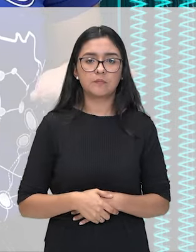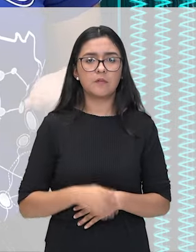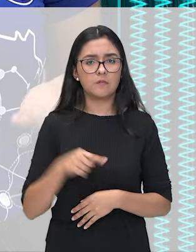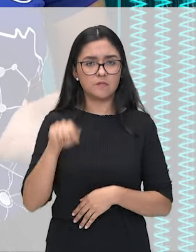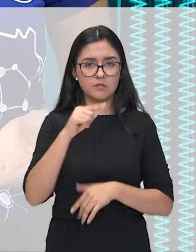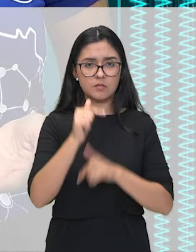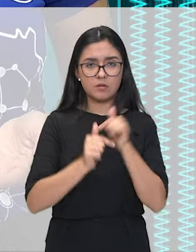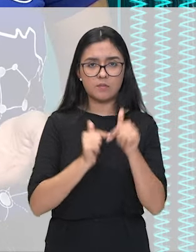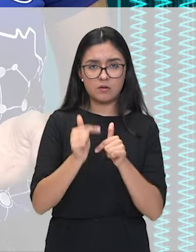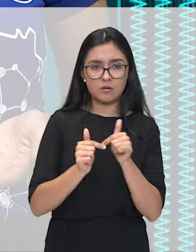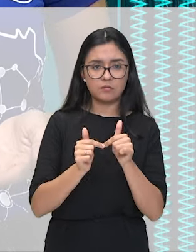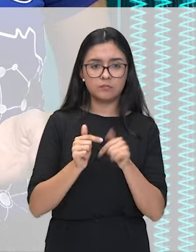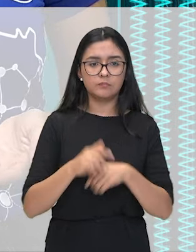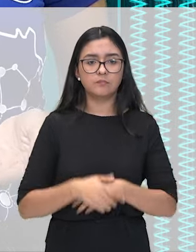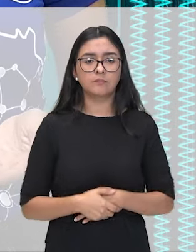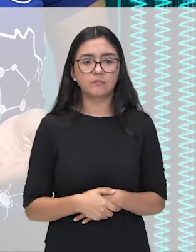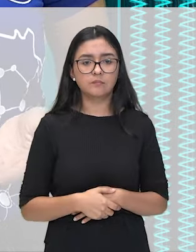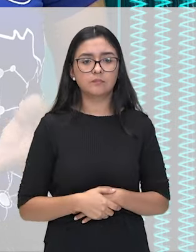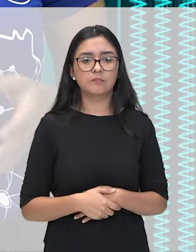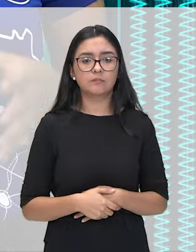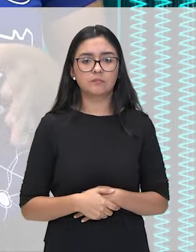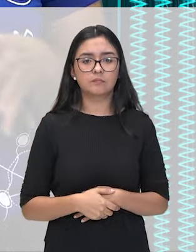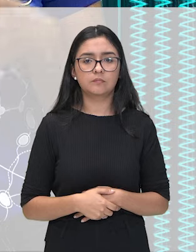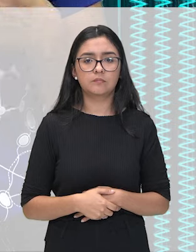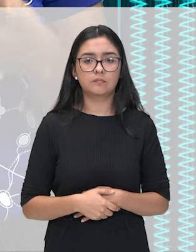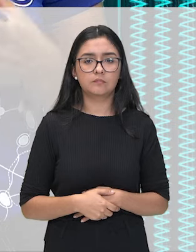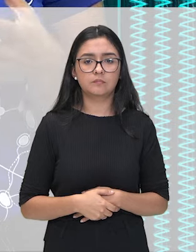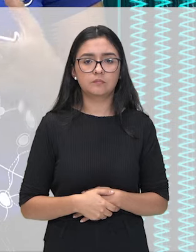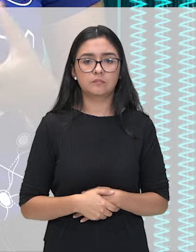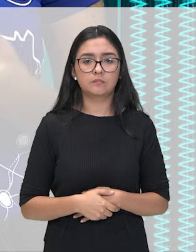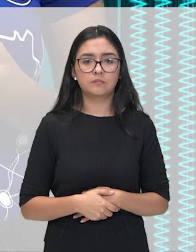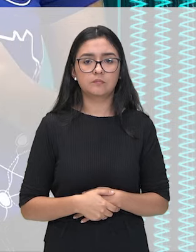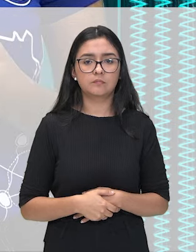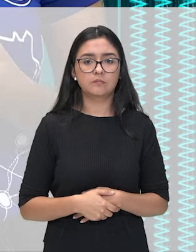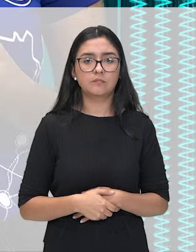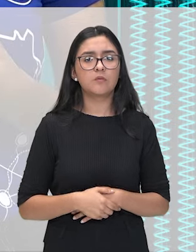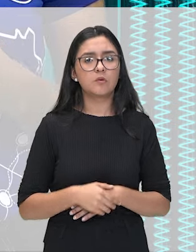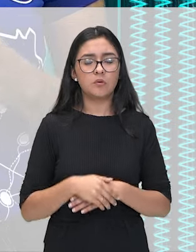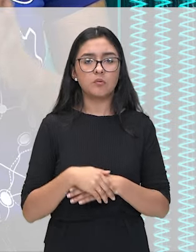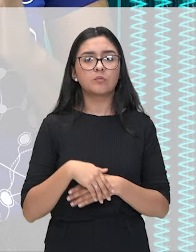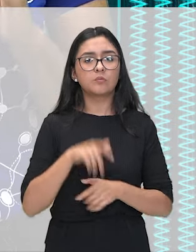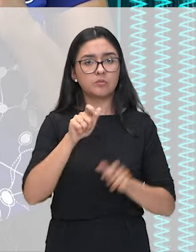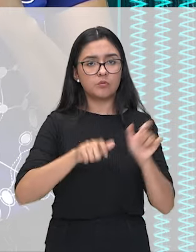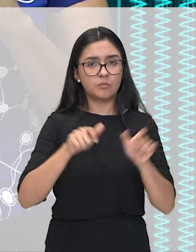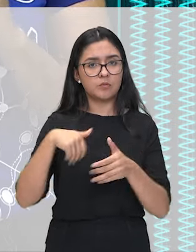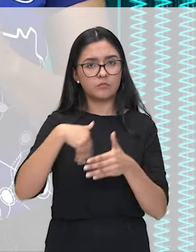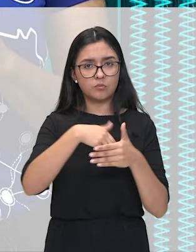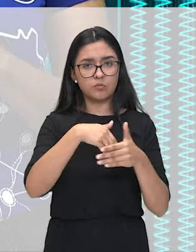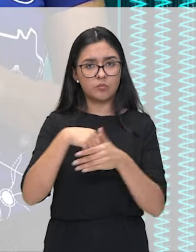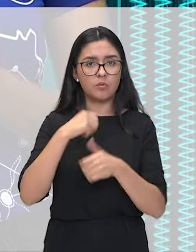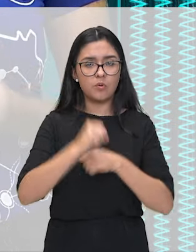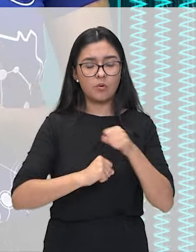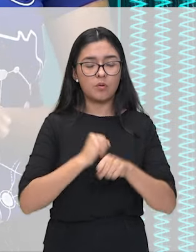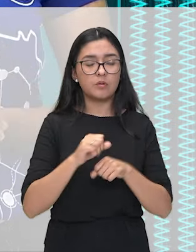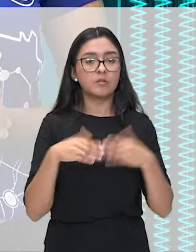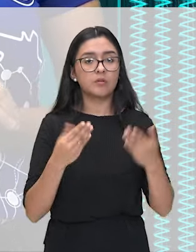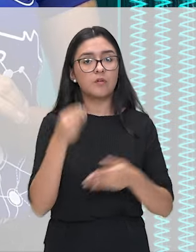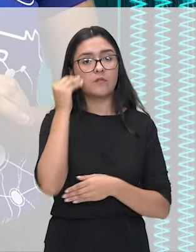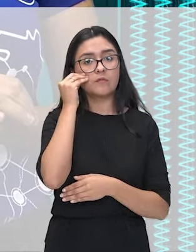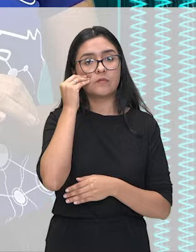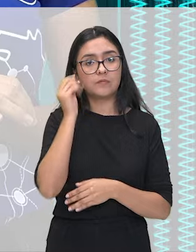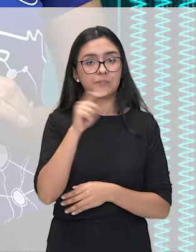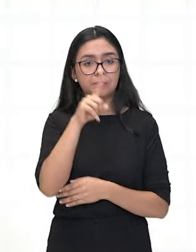trabalhando were the players Running jogadores estavam correndo Então vamos ver um pouquinho mais da forma